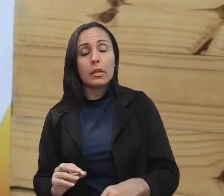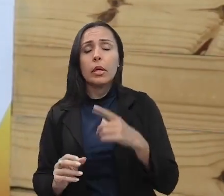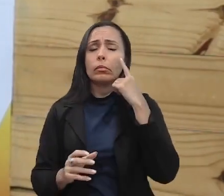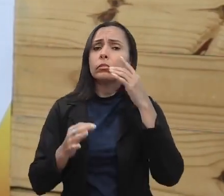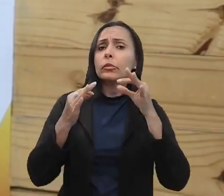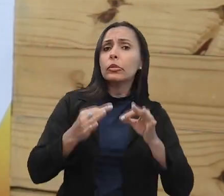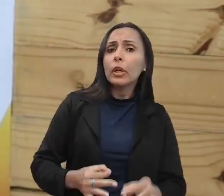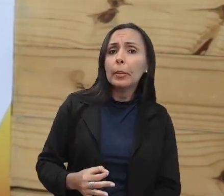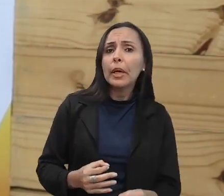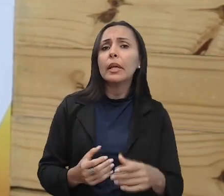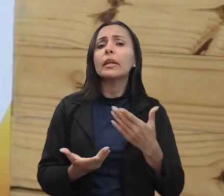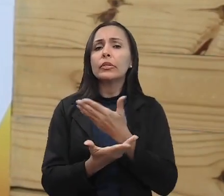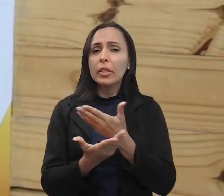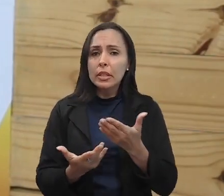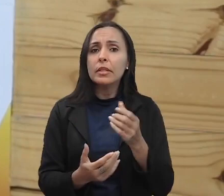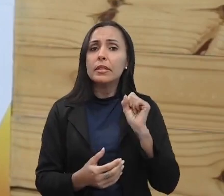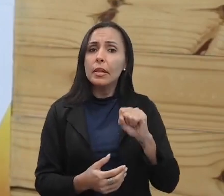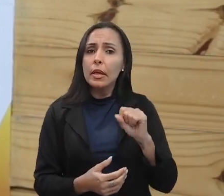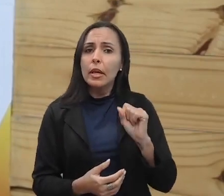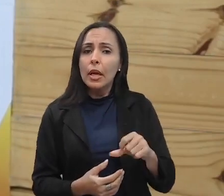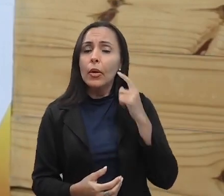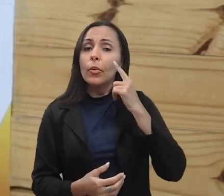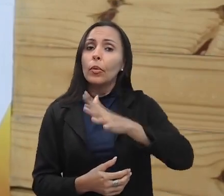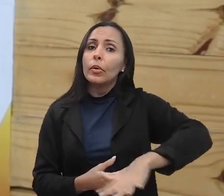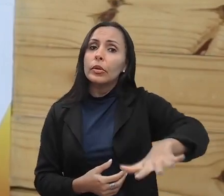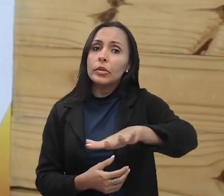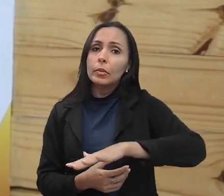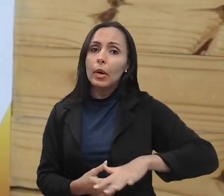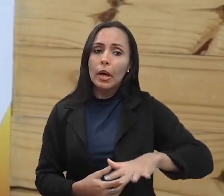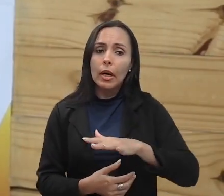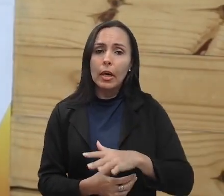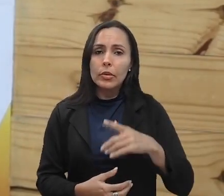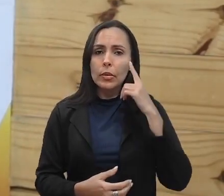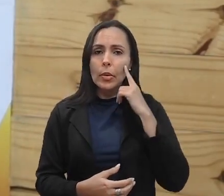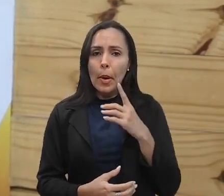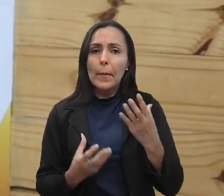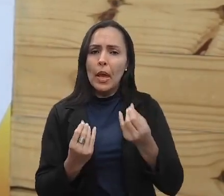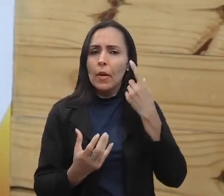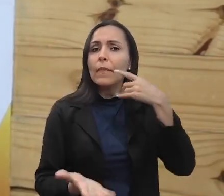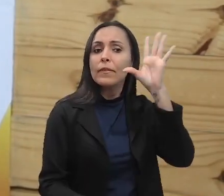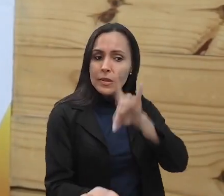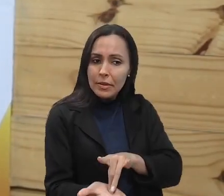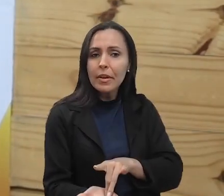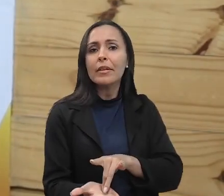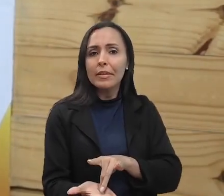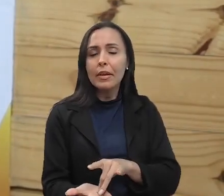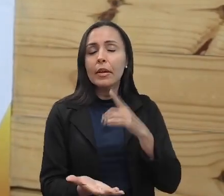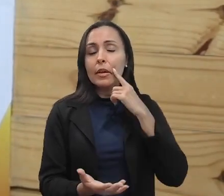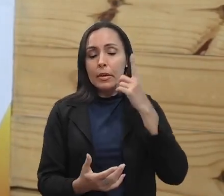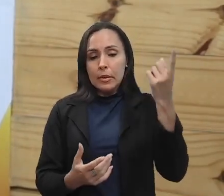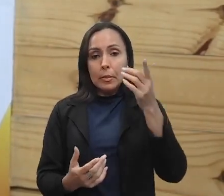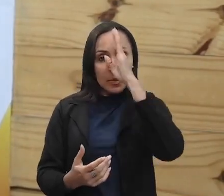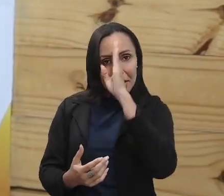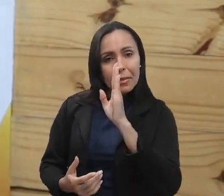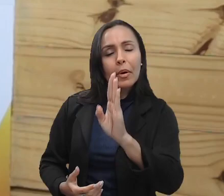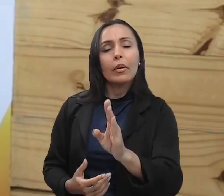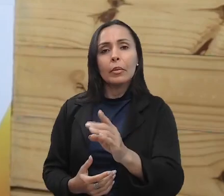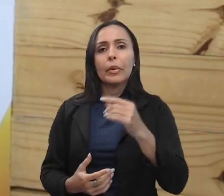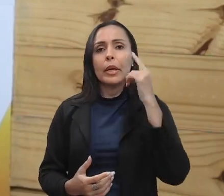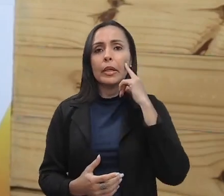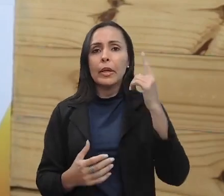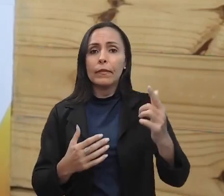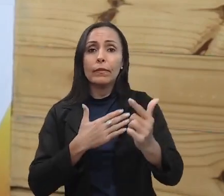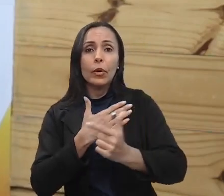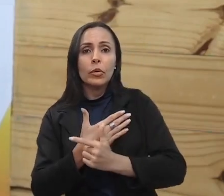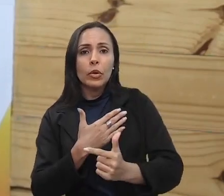para a gente organizar esse espaço de uma forma muito mais eficiente e, principalmente, funcional